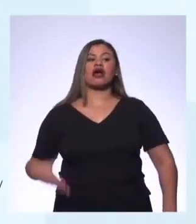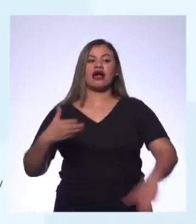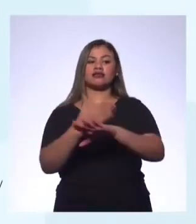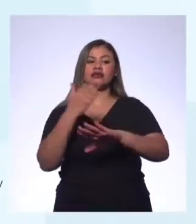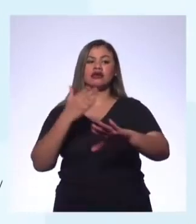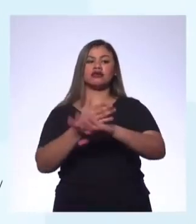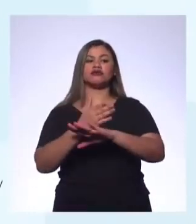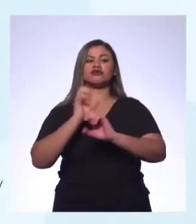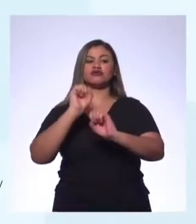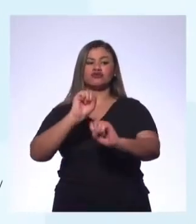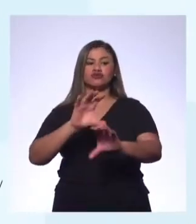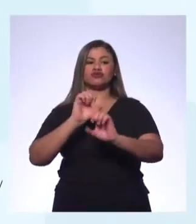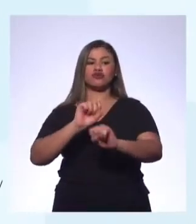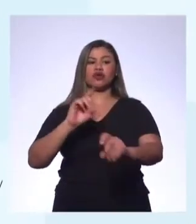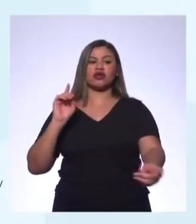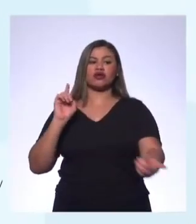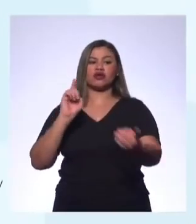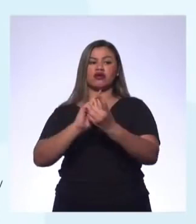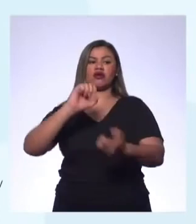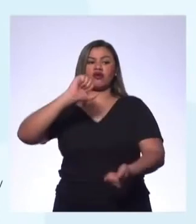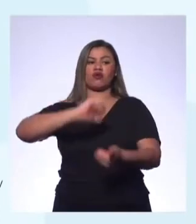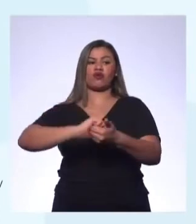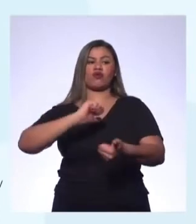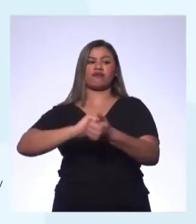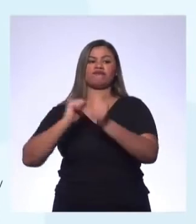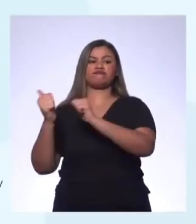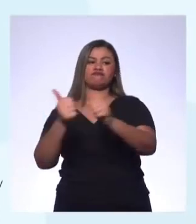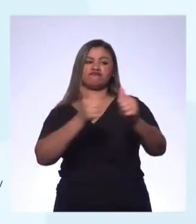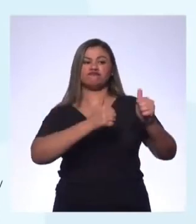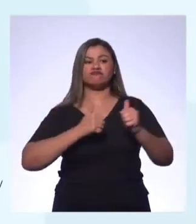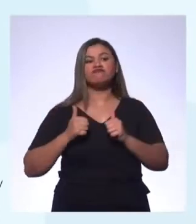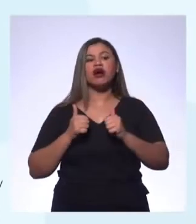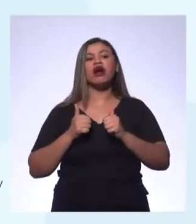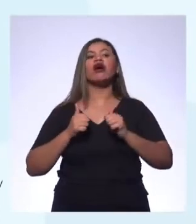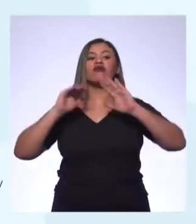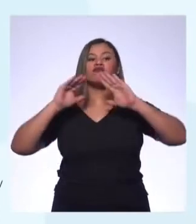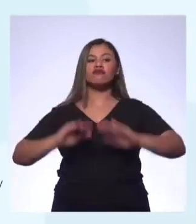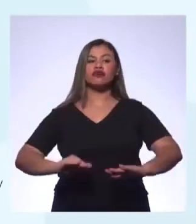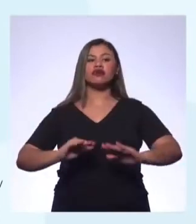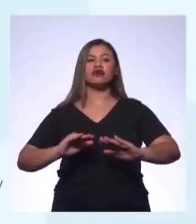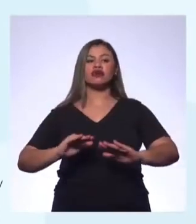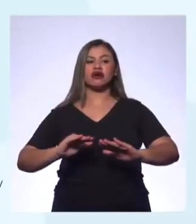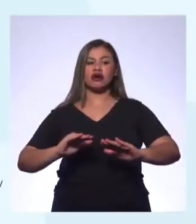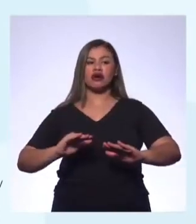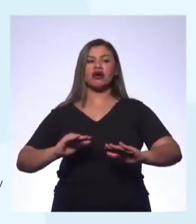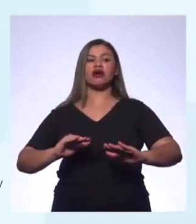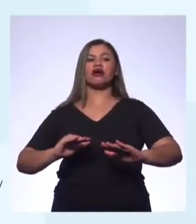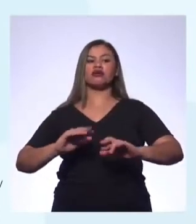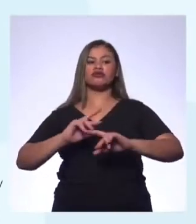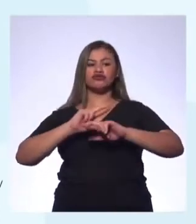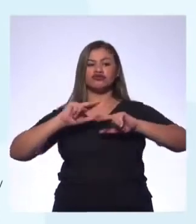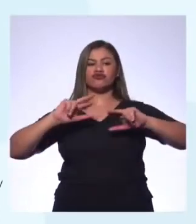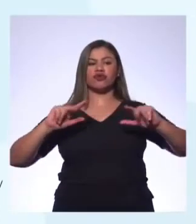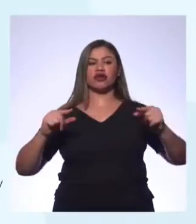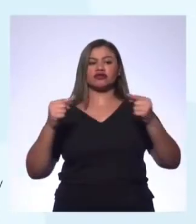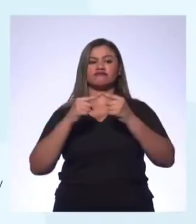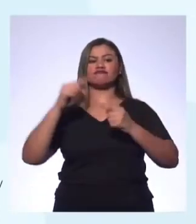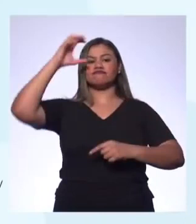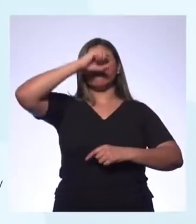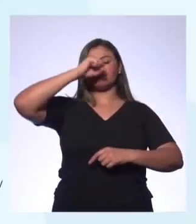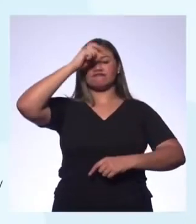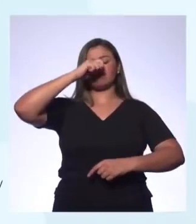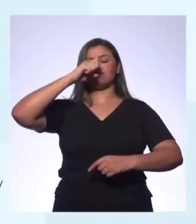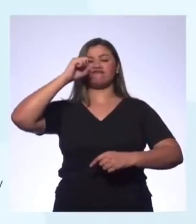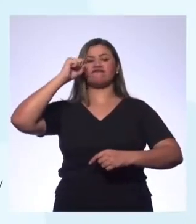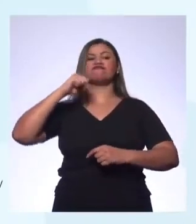à educação, ao atendimento com qualidade, à permanência e às condições para o sucesso no processo